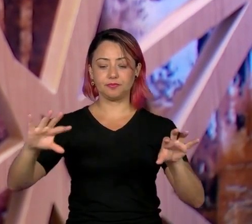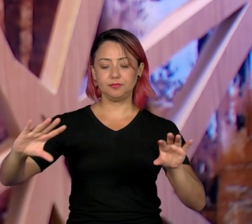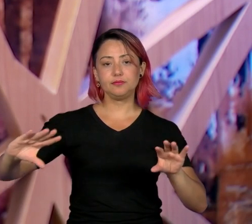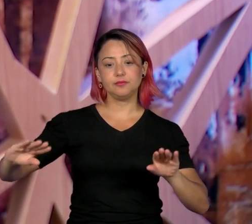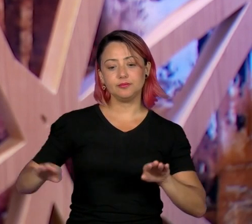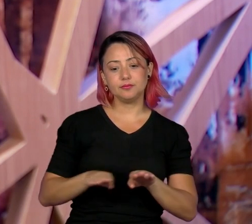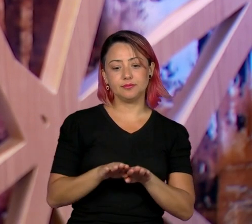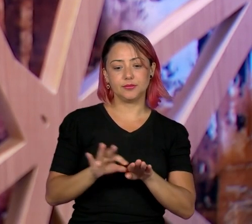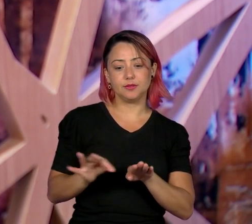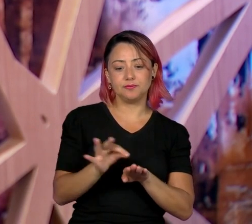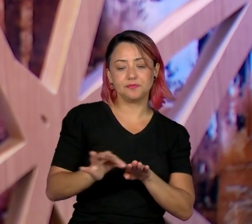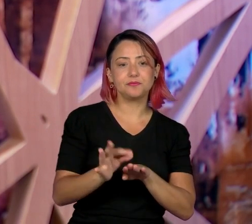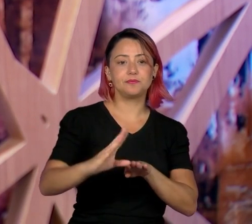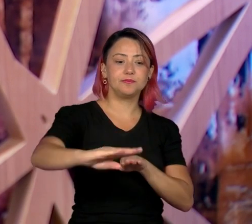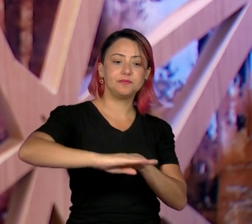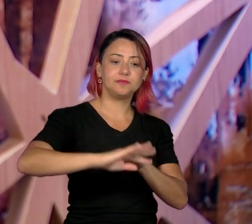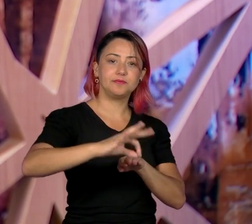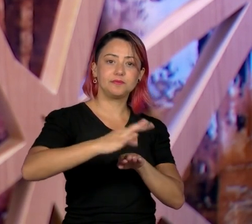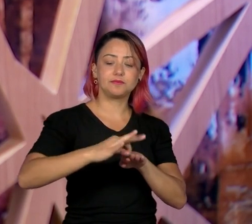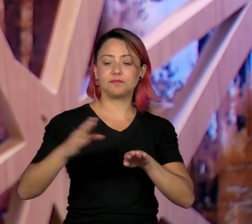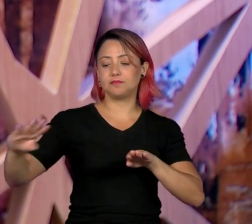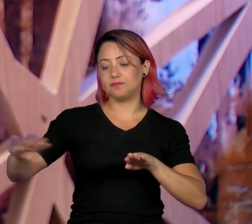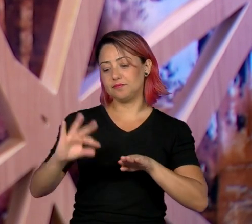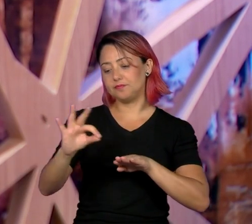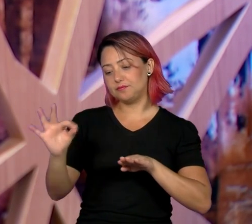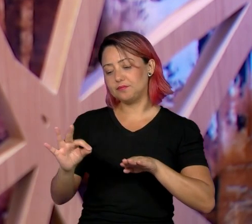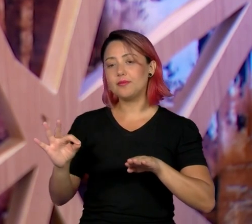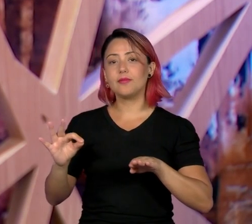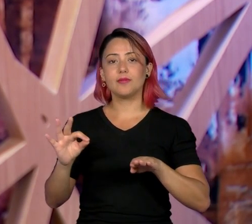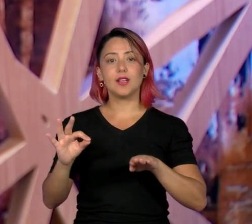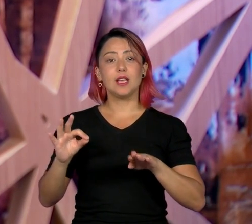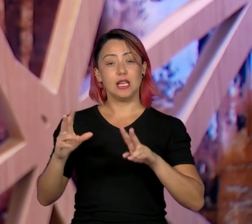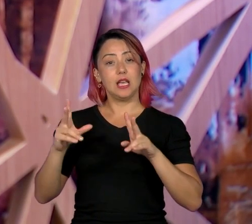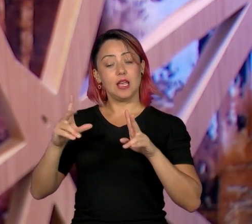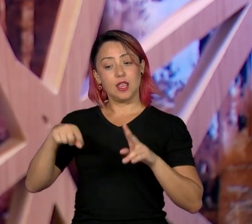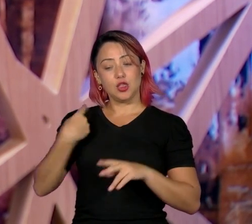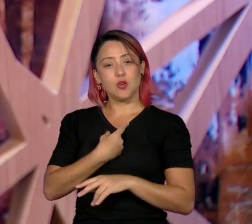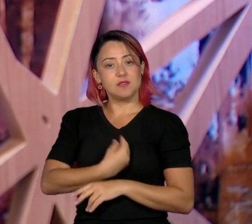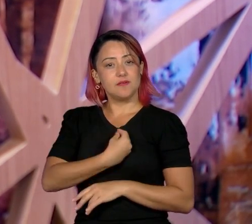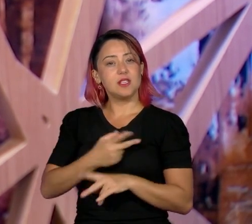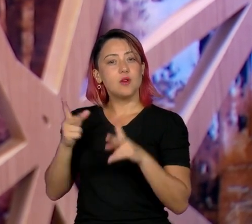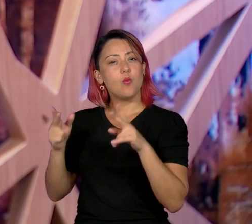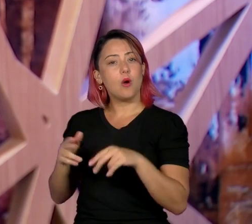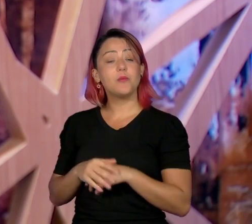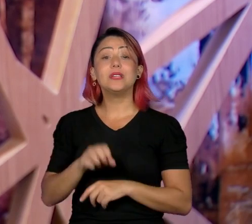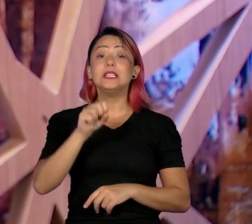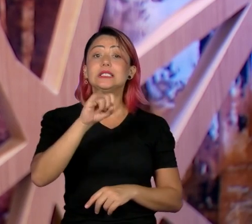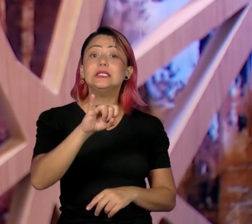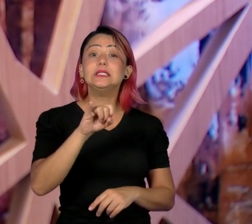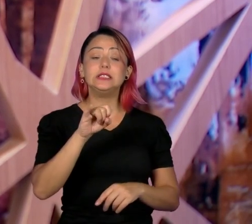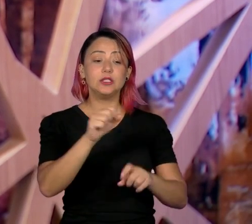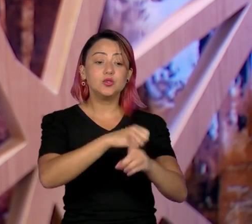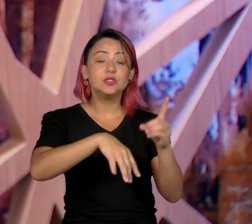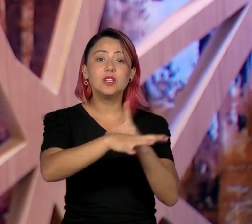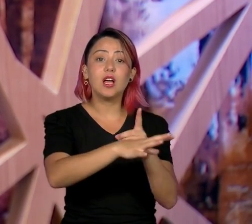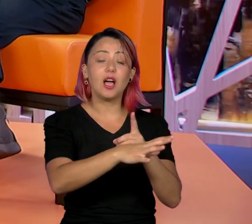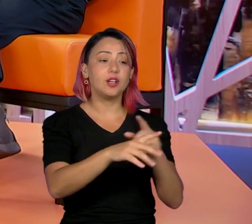retalhos necessários para a gente poder construir os nossos sonhos, de alguma maneira esses retalhos terão que se